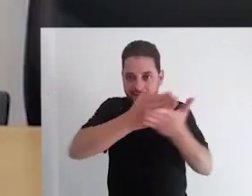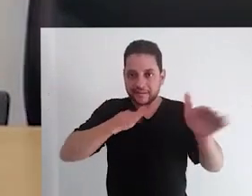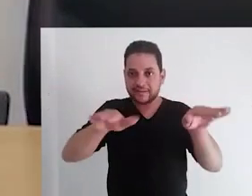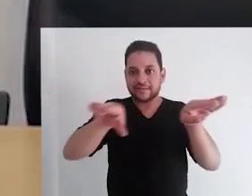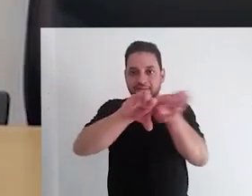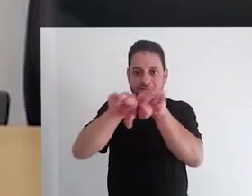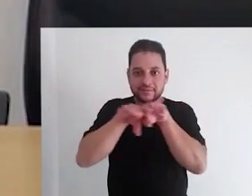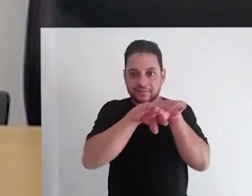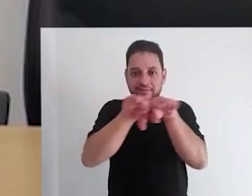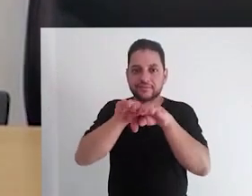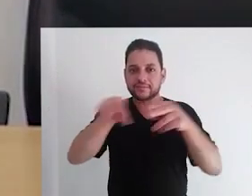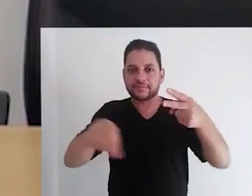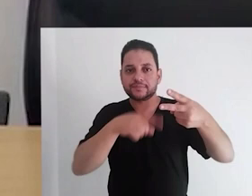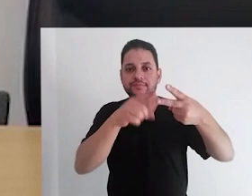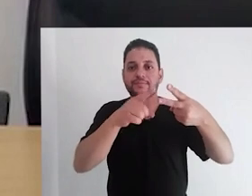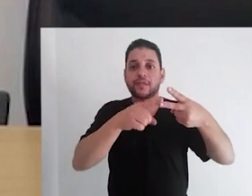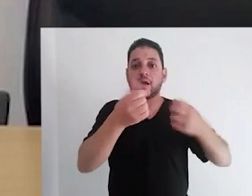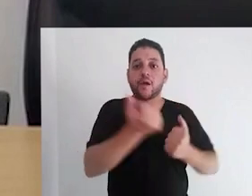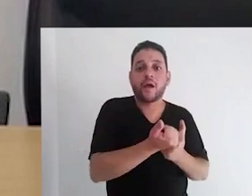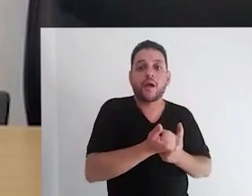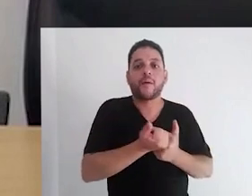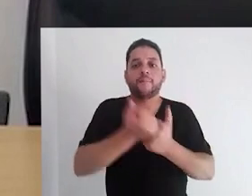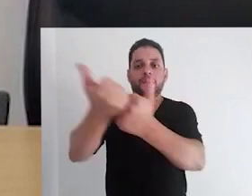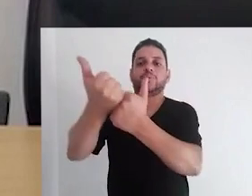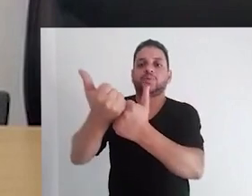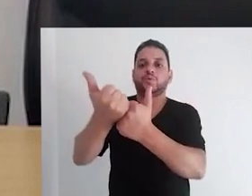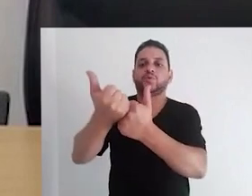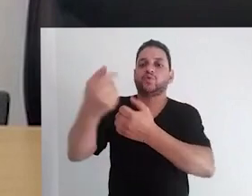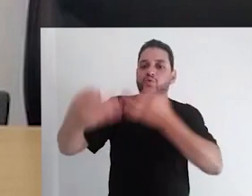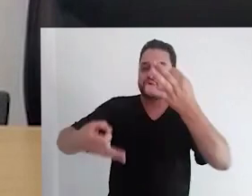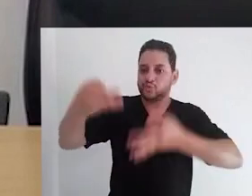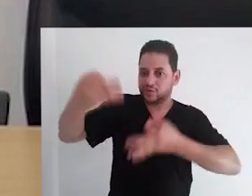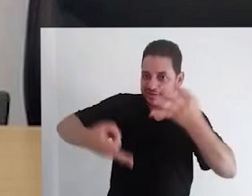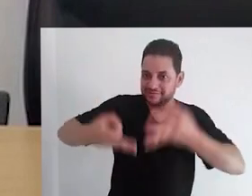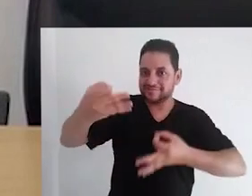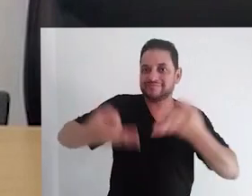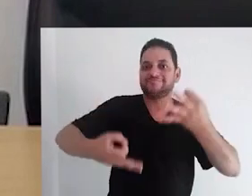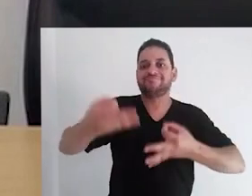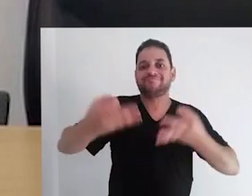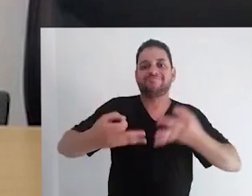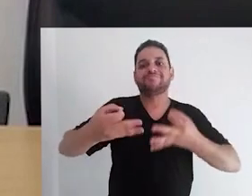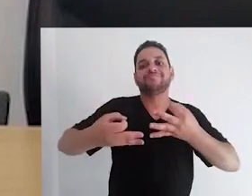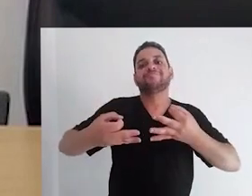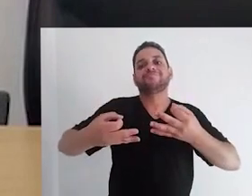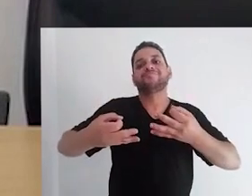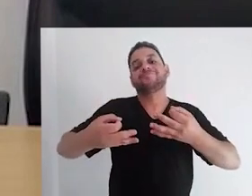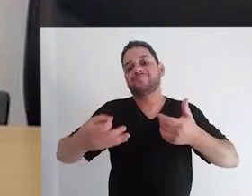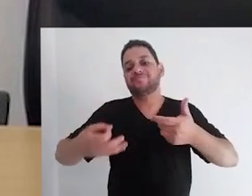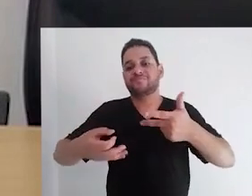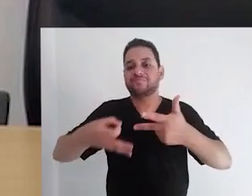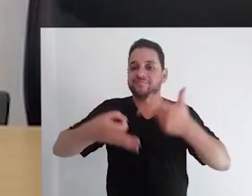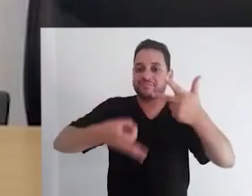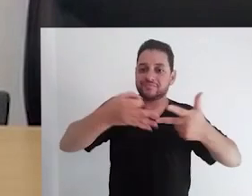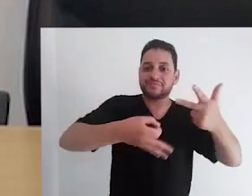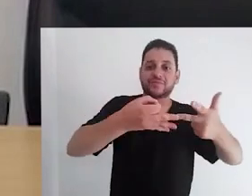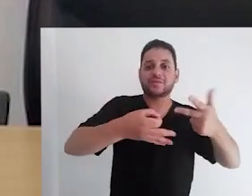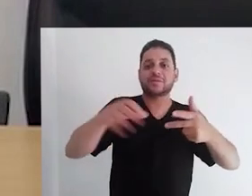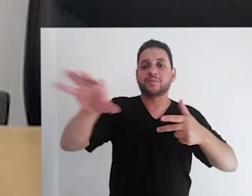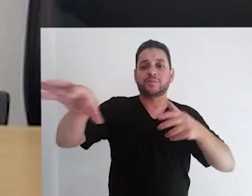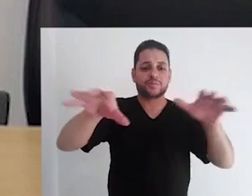apoio às unidades judiciárias com o acervo já existente. Por razões diversas, existem muitas unidades judiciárias